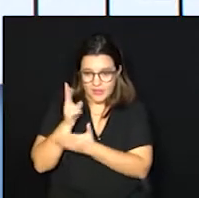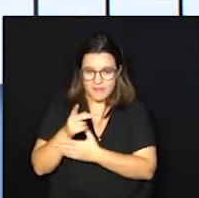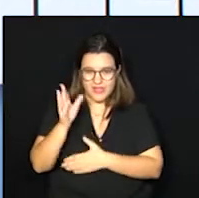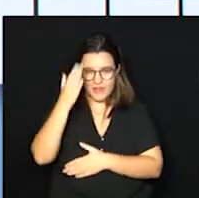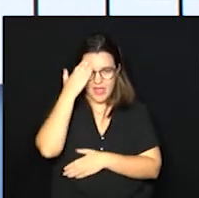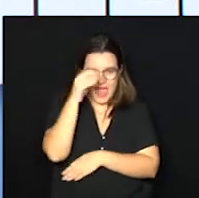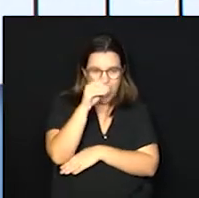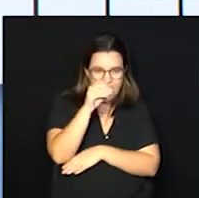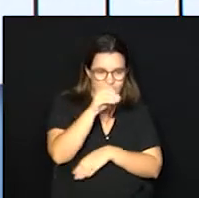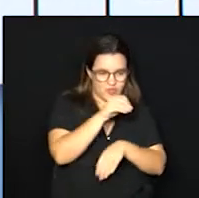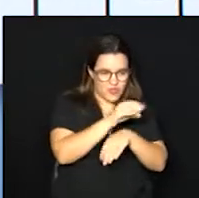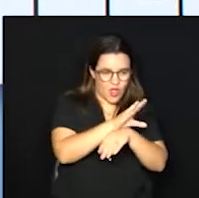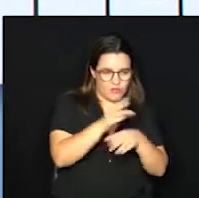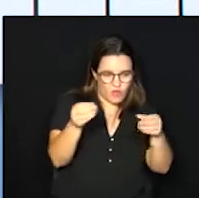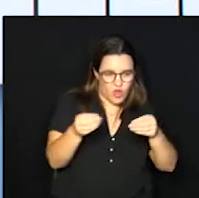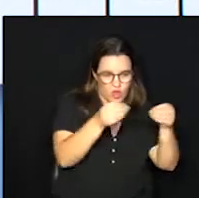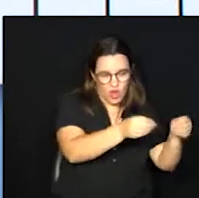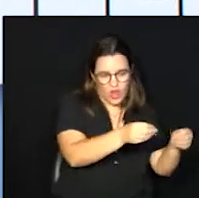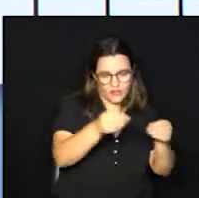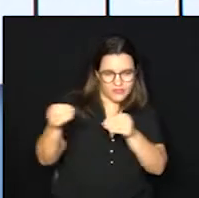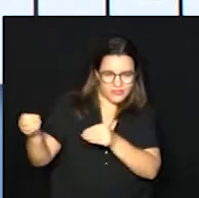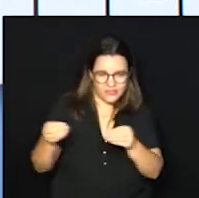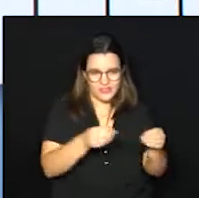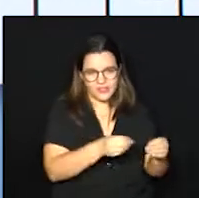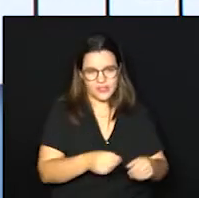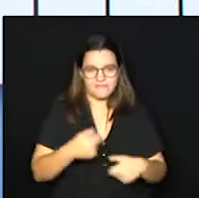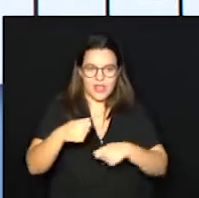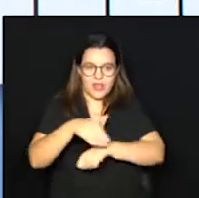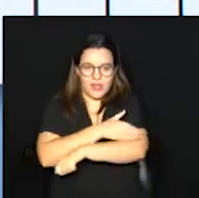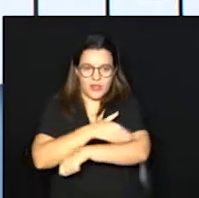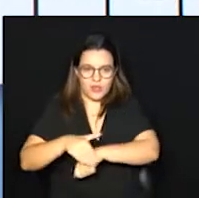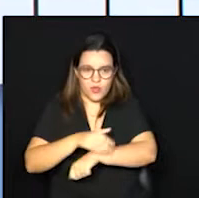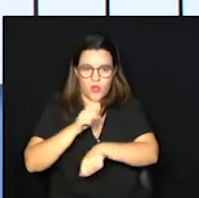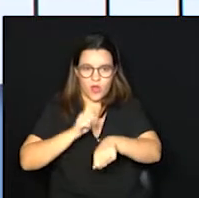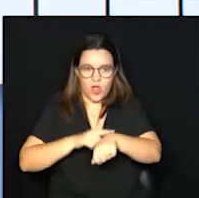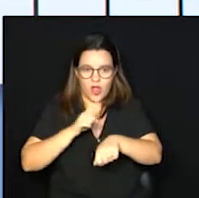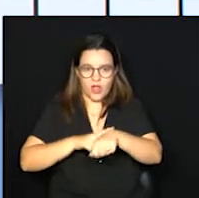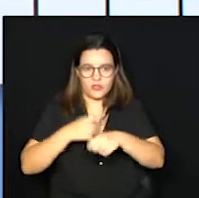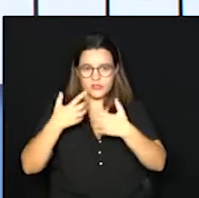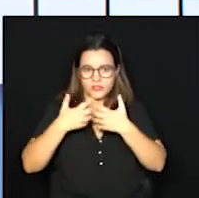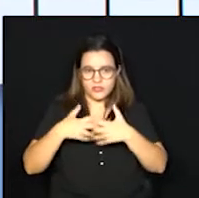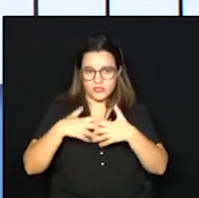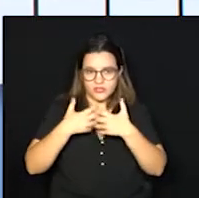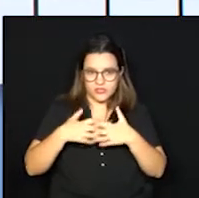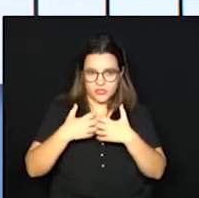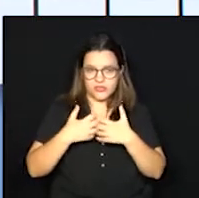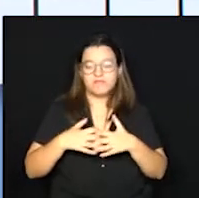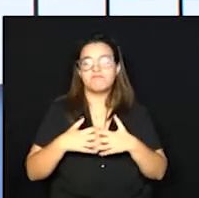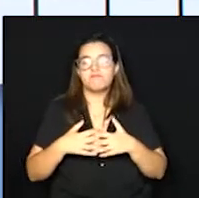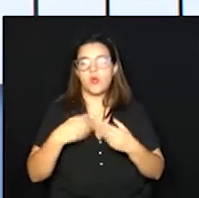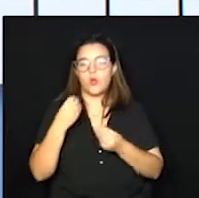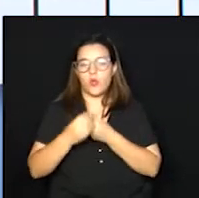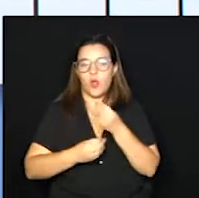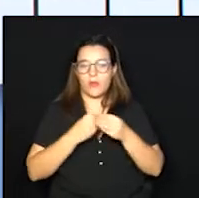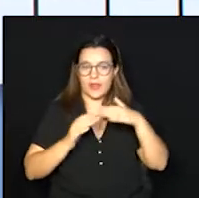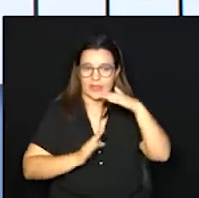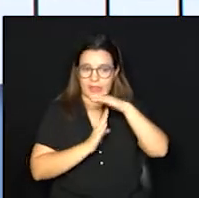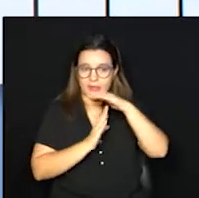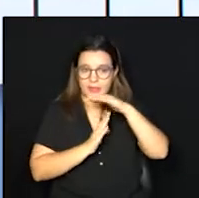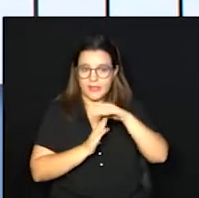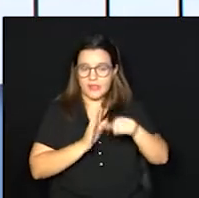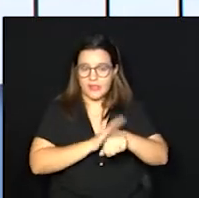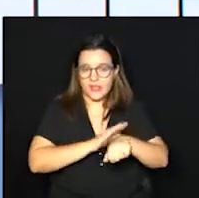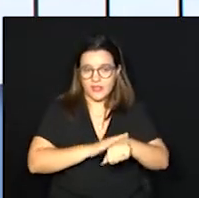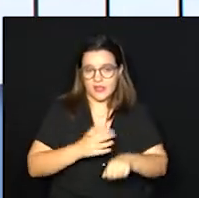radares móveis. Vai ter que ter, localização, horário de funcionamento dos dispositivos, limites da